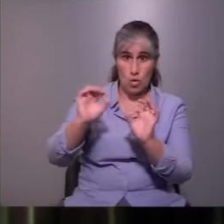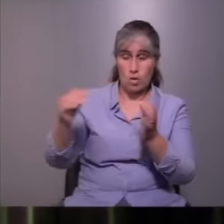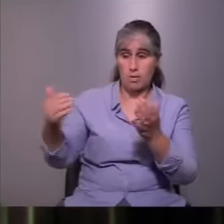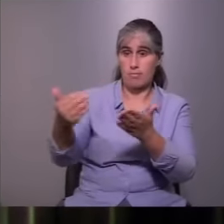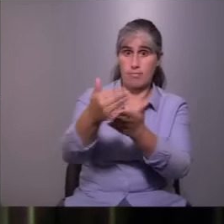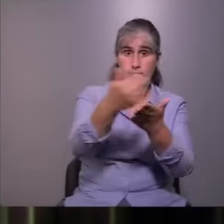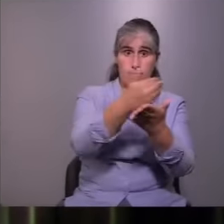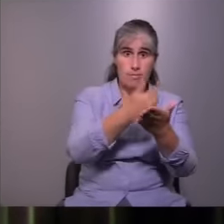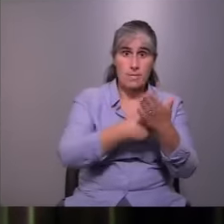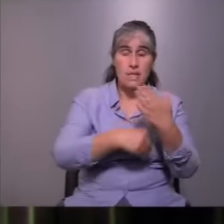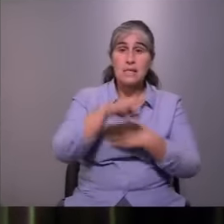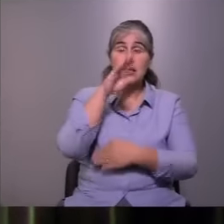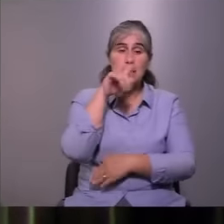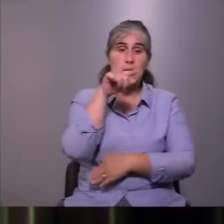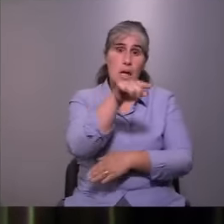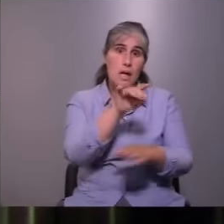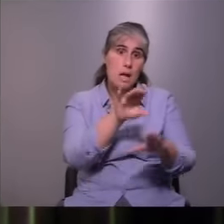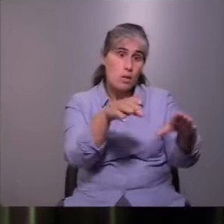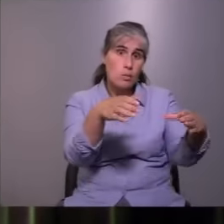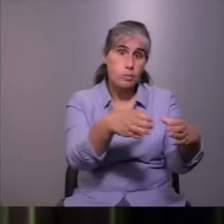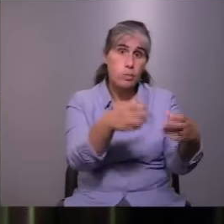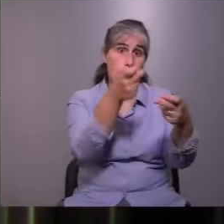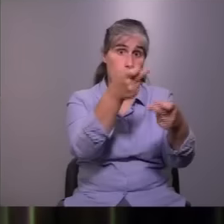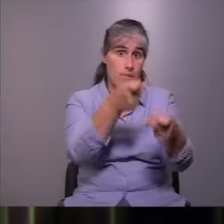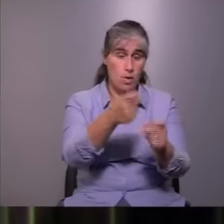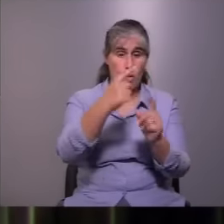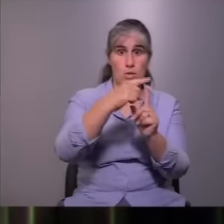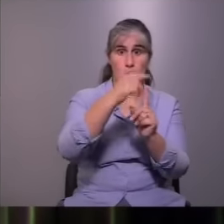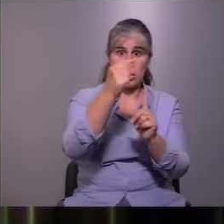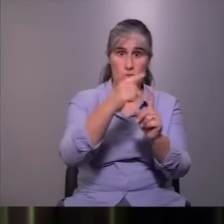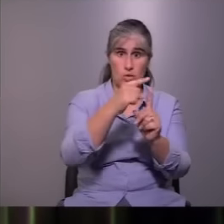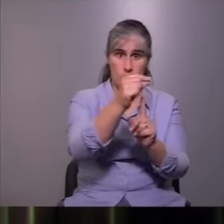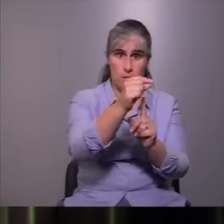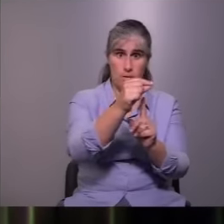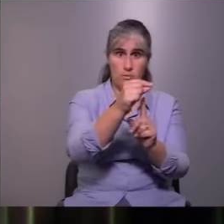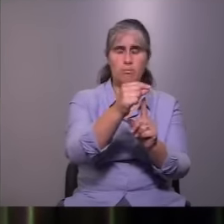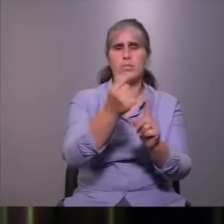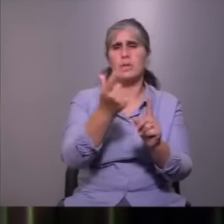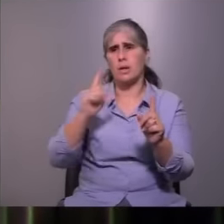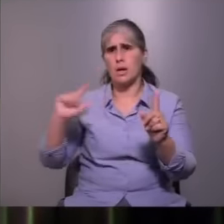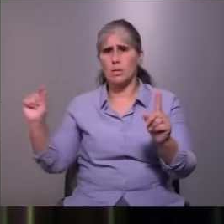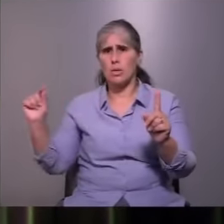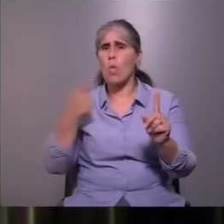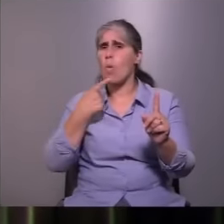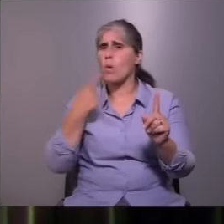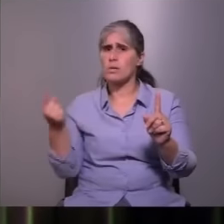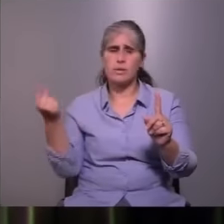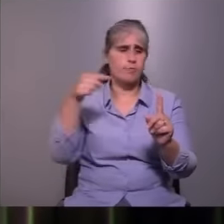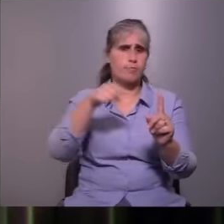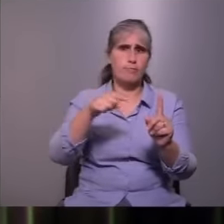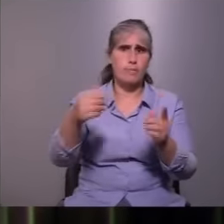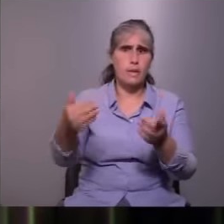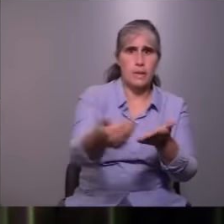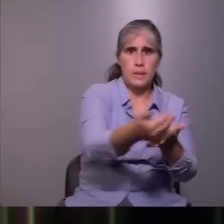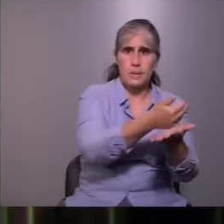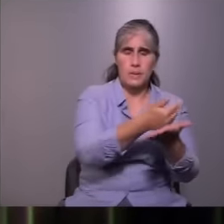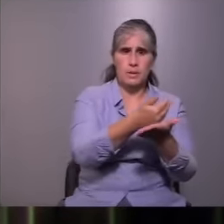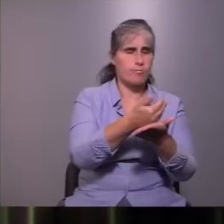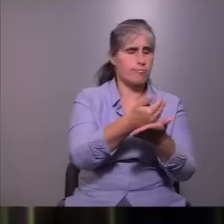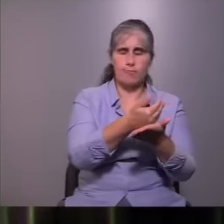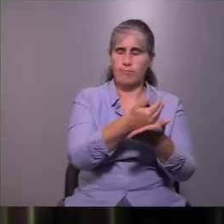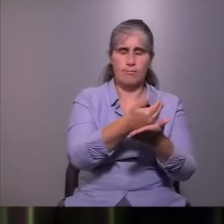Quando ceifares a seara do teu campo e ali tiveres esquecido algum feixe de